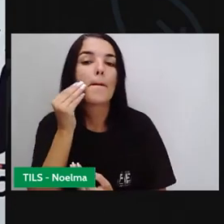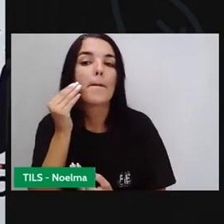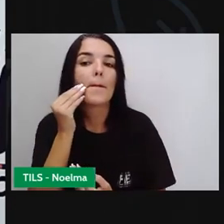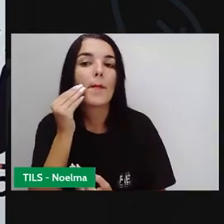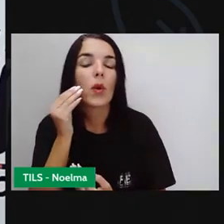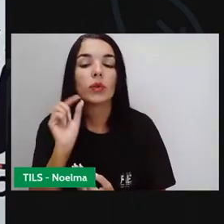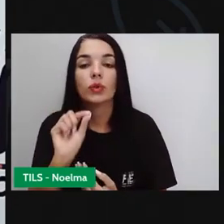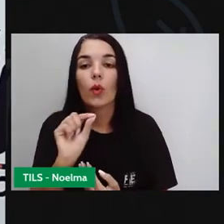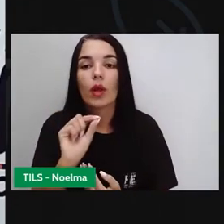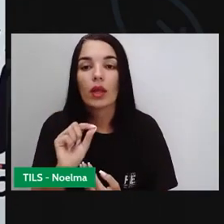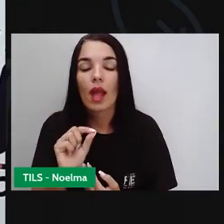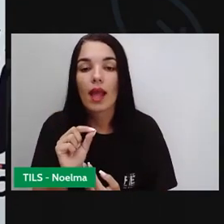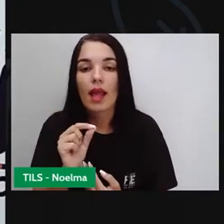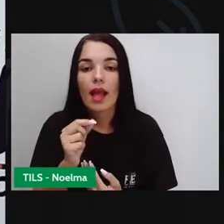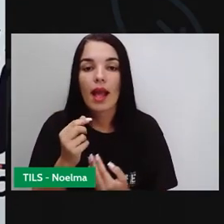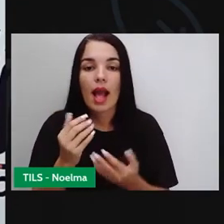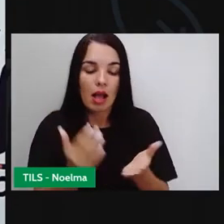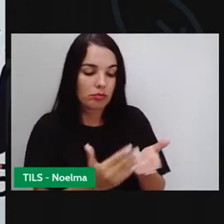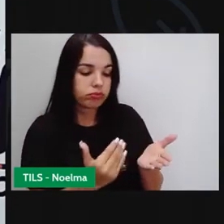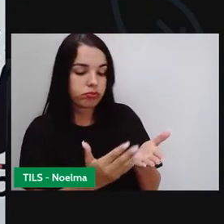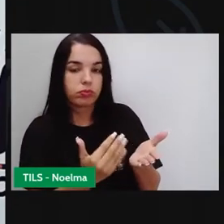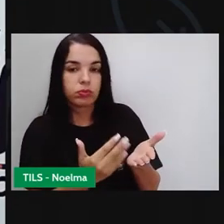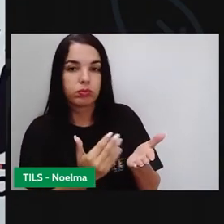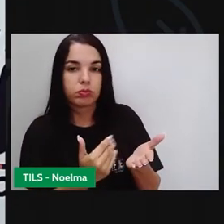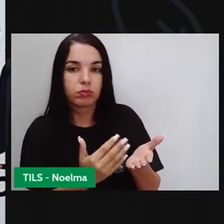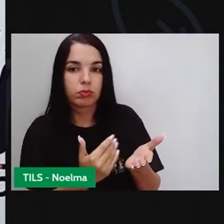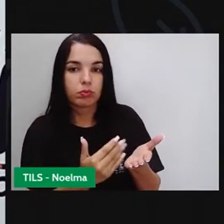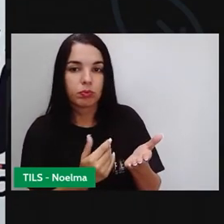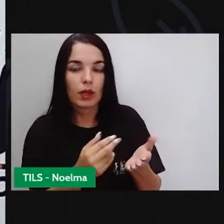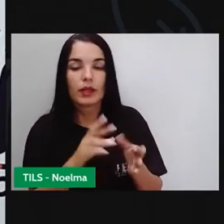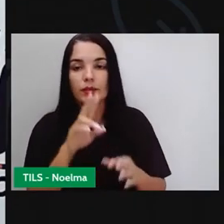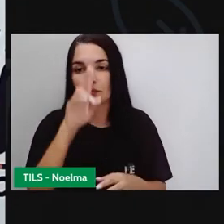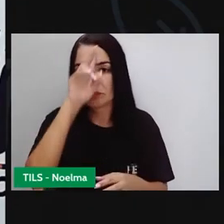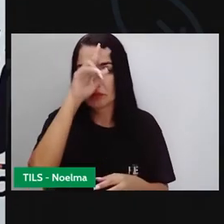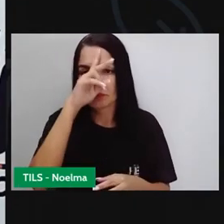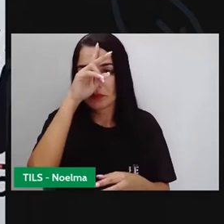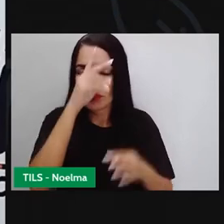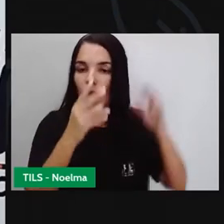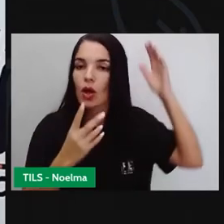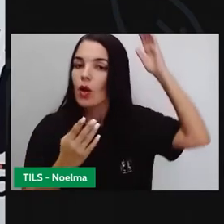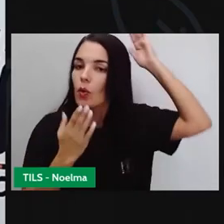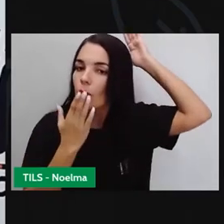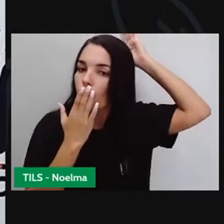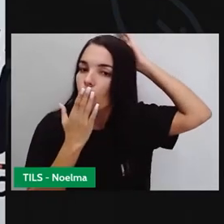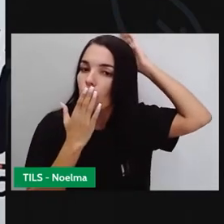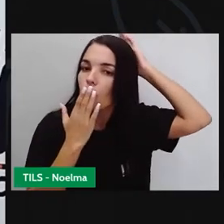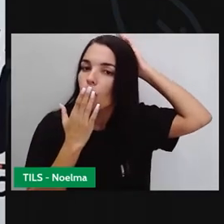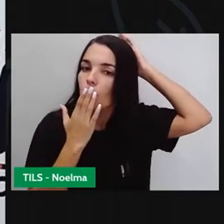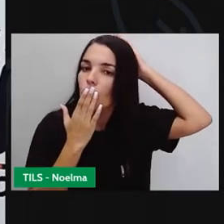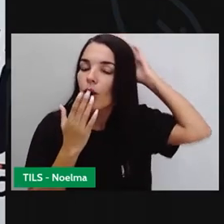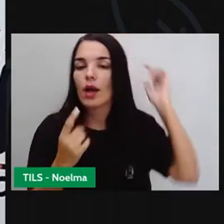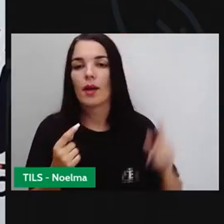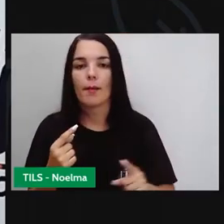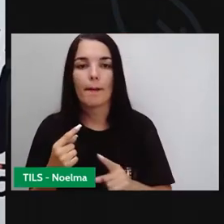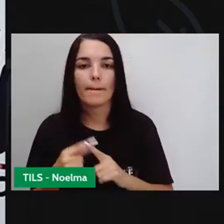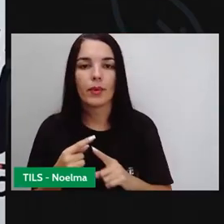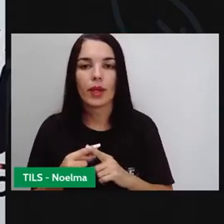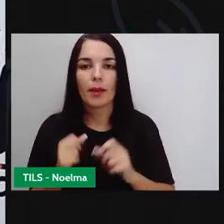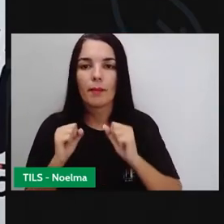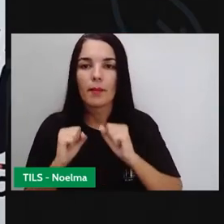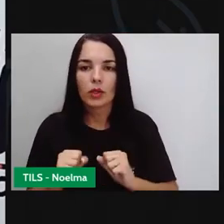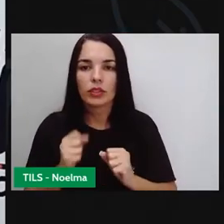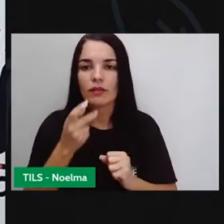a respeito do índio no livro didático, e também ele nos coloca aqui